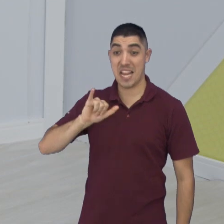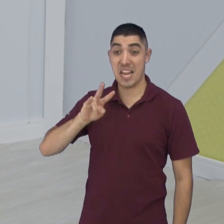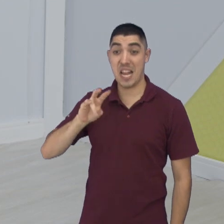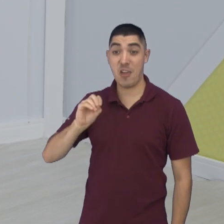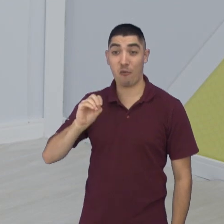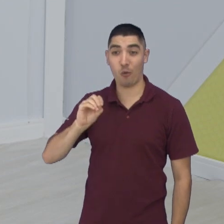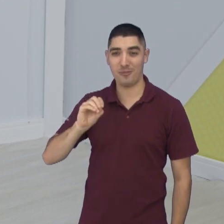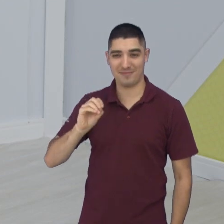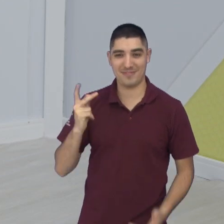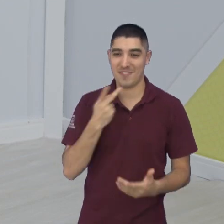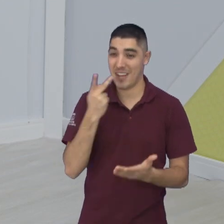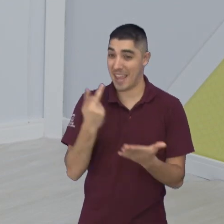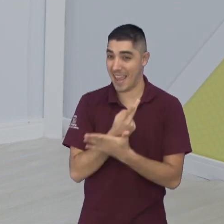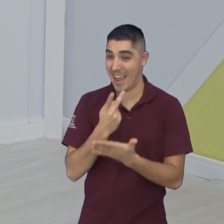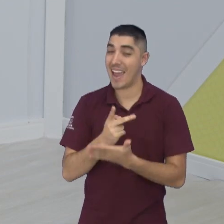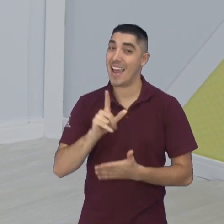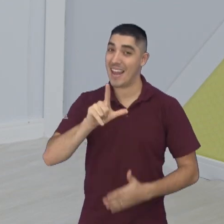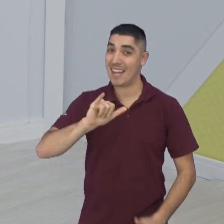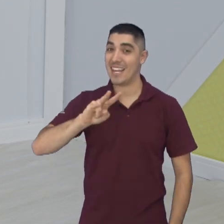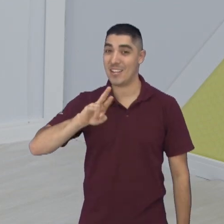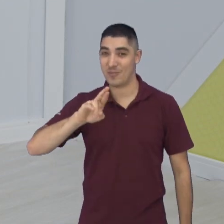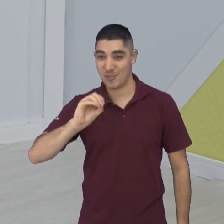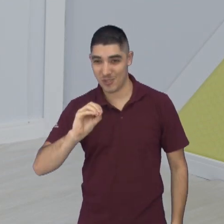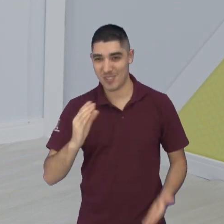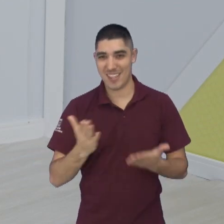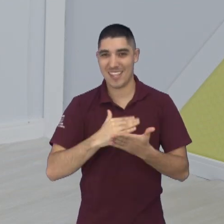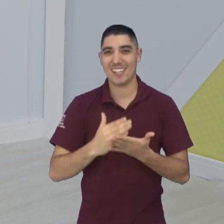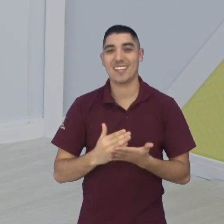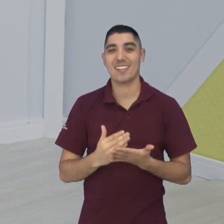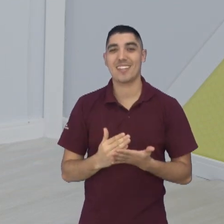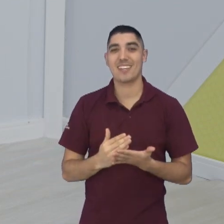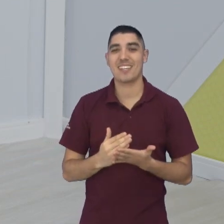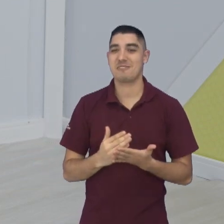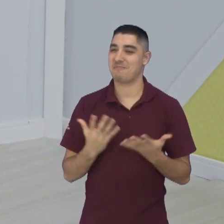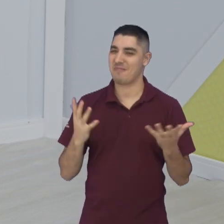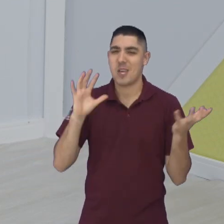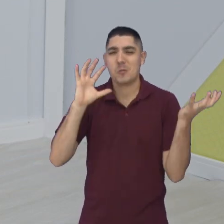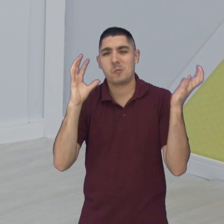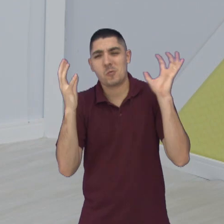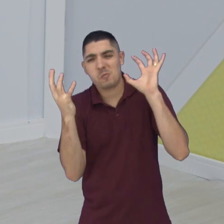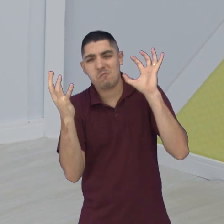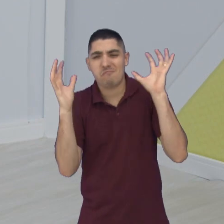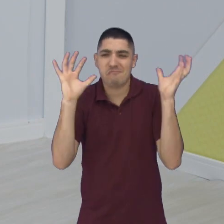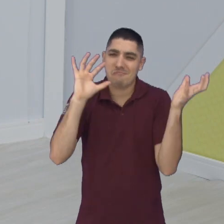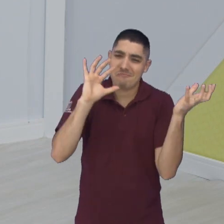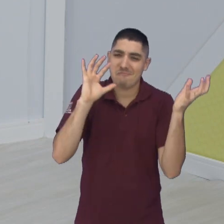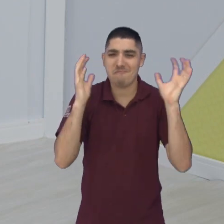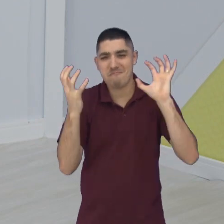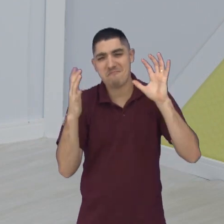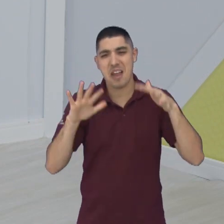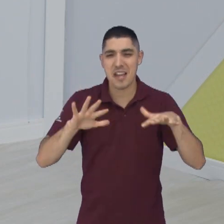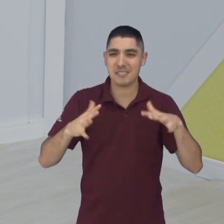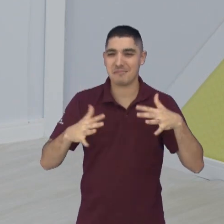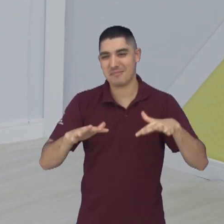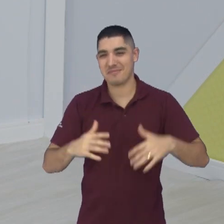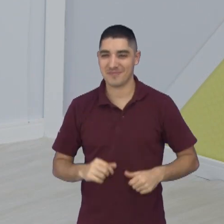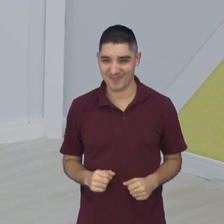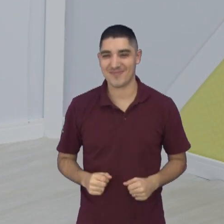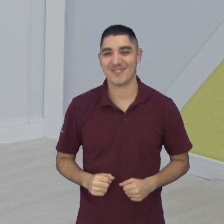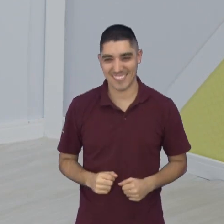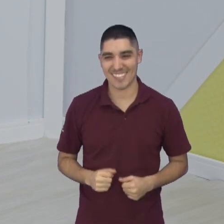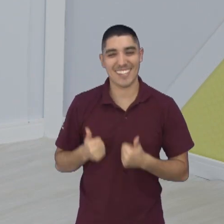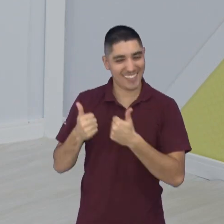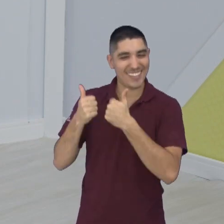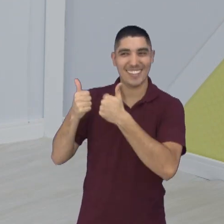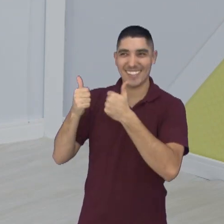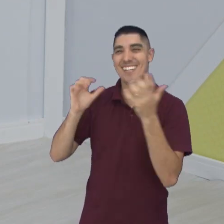Que beleza. Vamos no forno. O detalhe é o seguinte. Ih, Luizão, como é que é chumbrega, hein? Mais ou menos. Mais ou